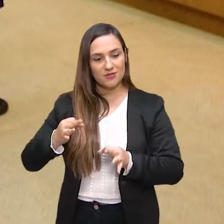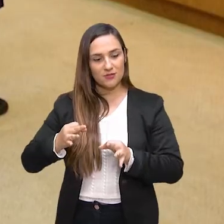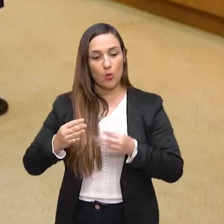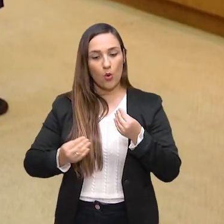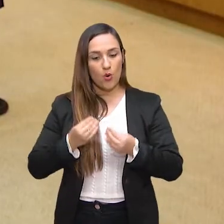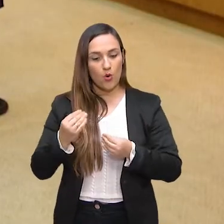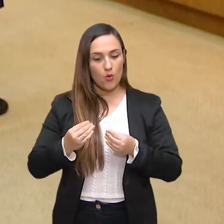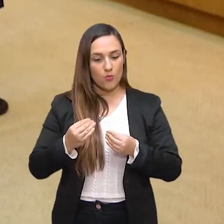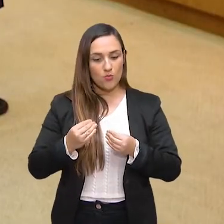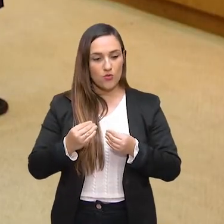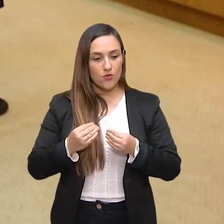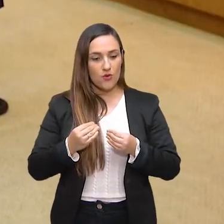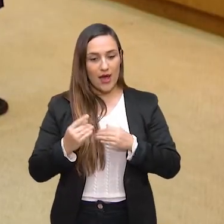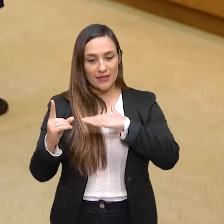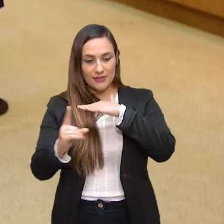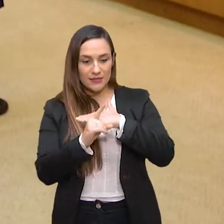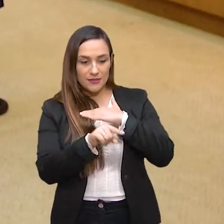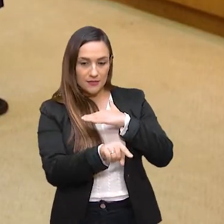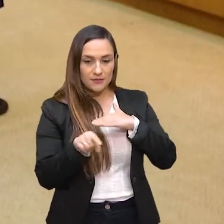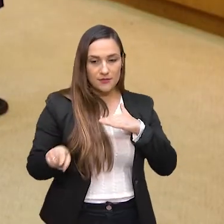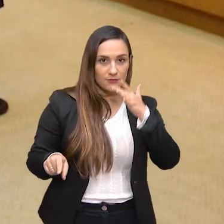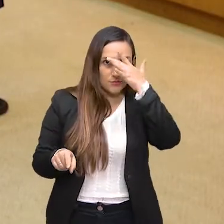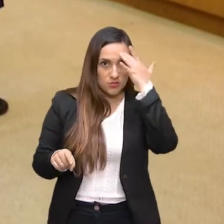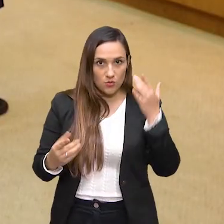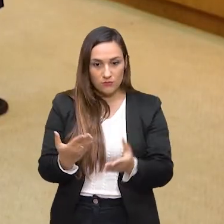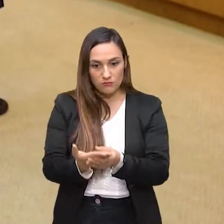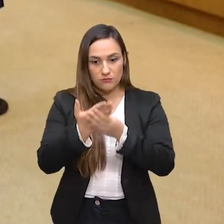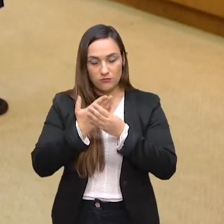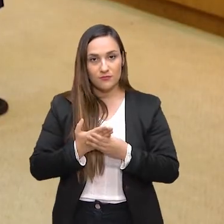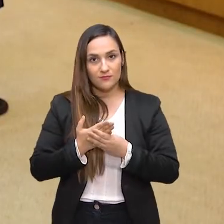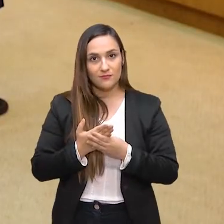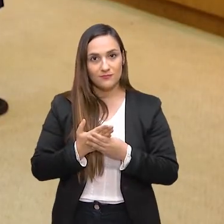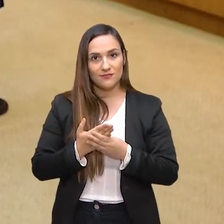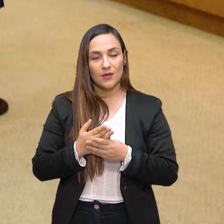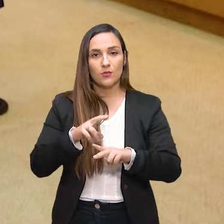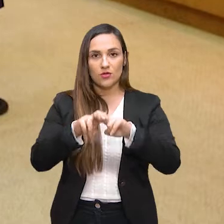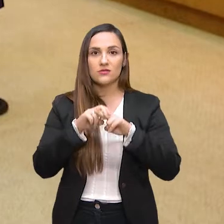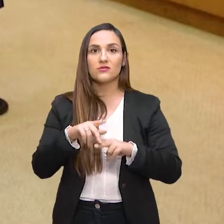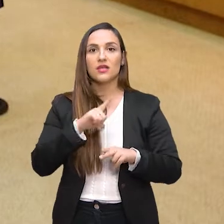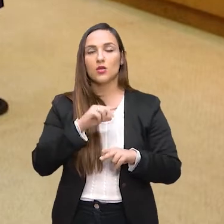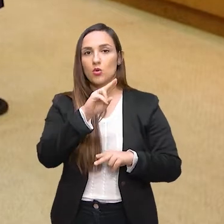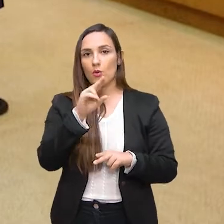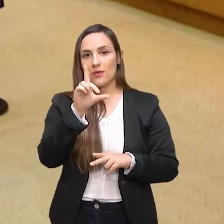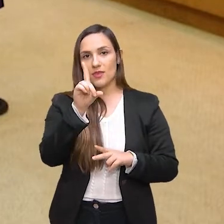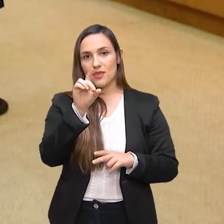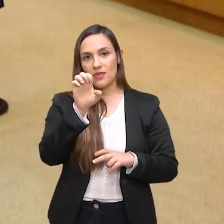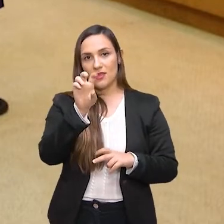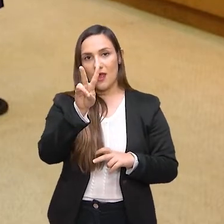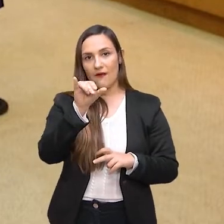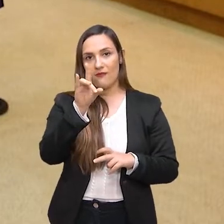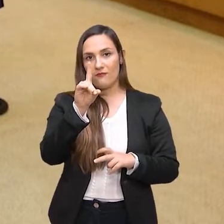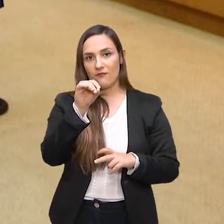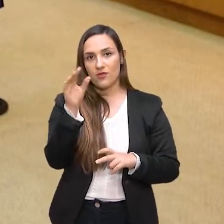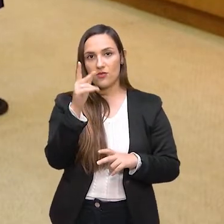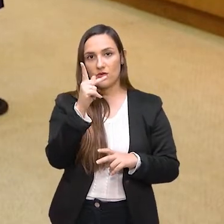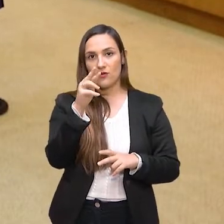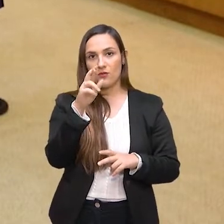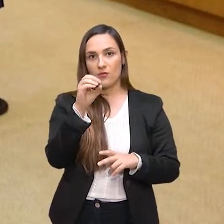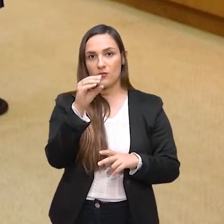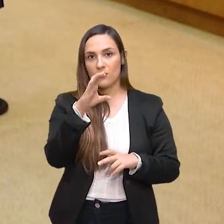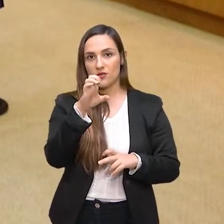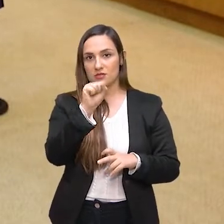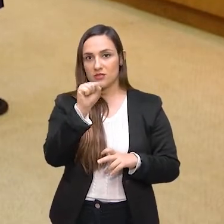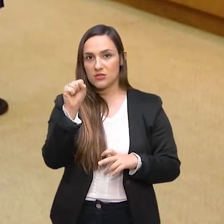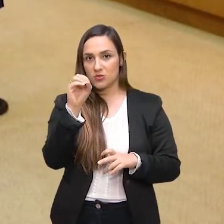em contato com as partes. E o principal princípio é o princípio chamado de devido processo